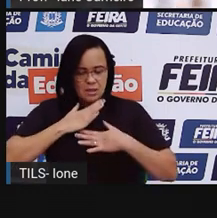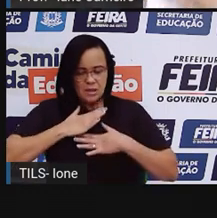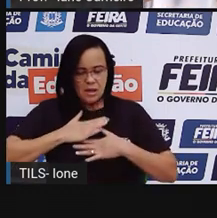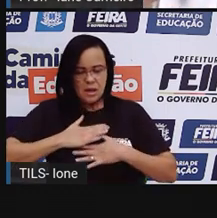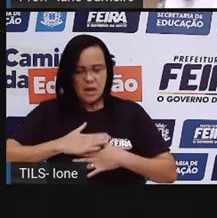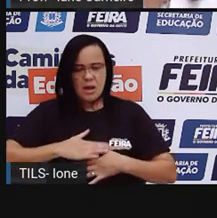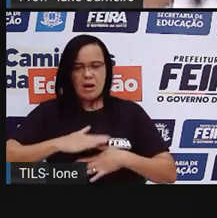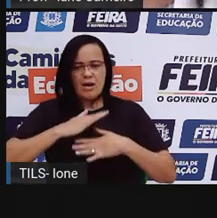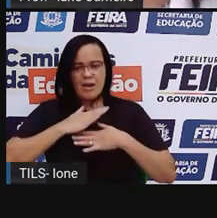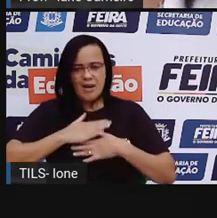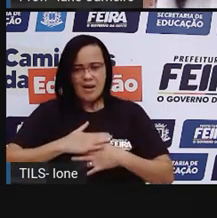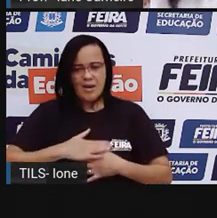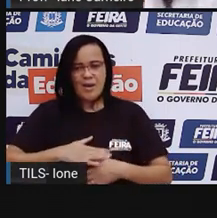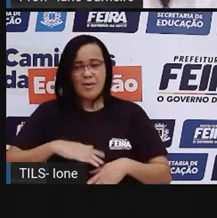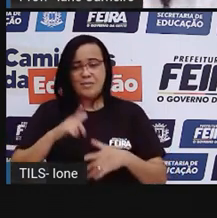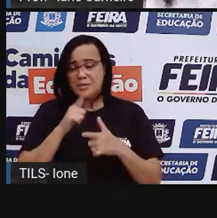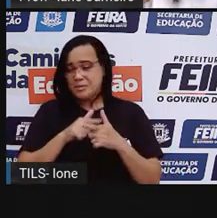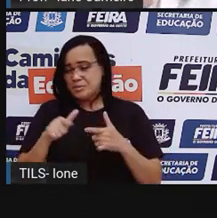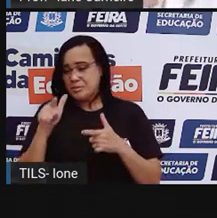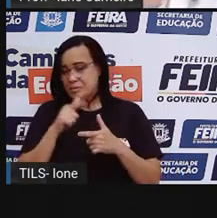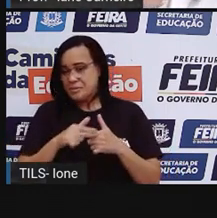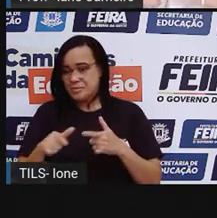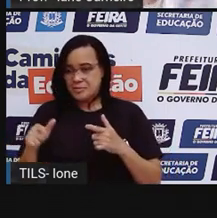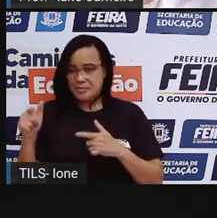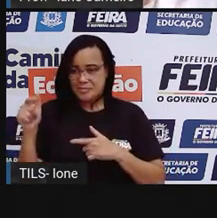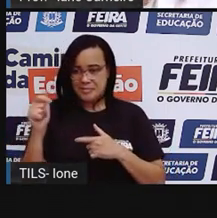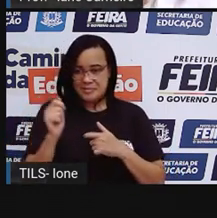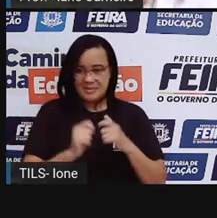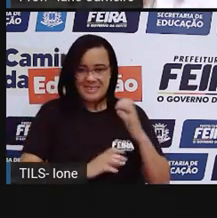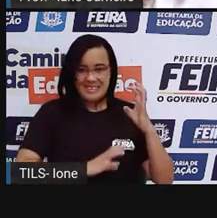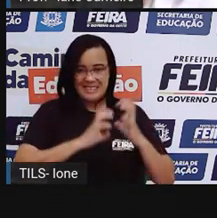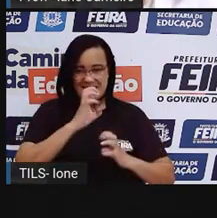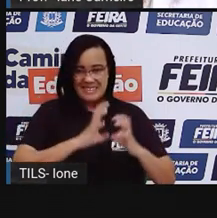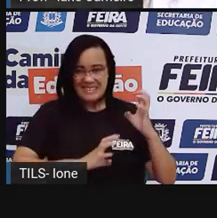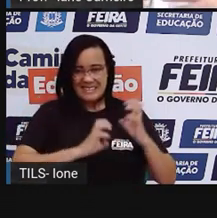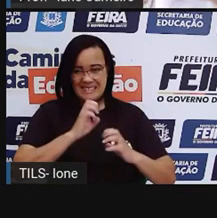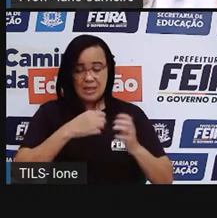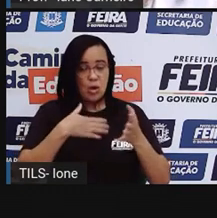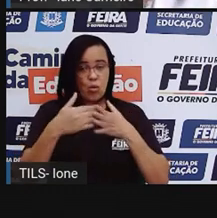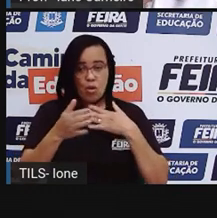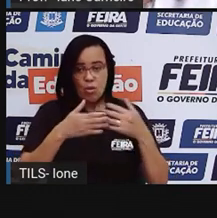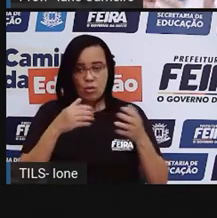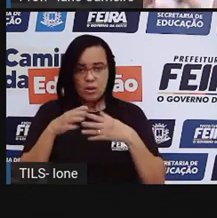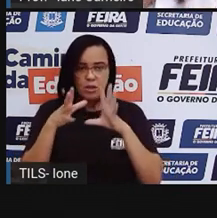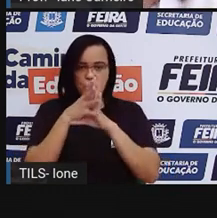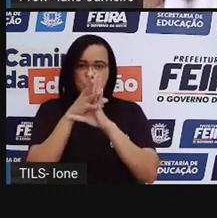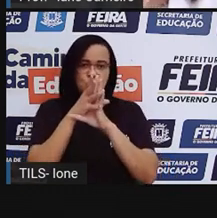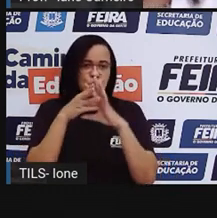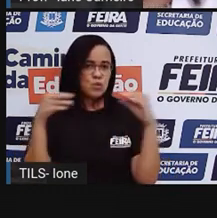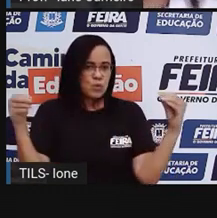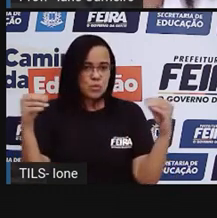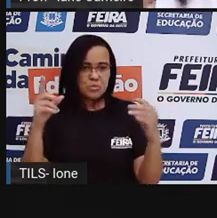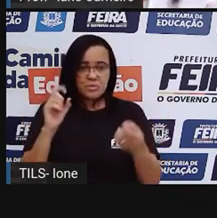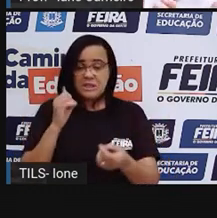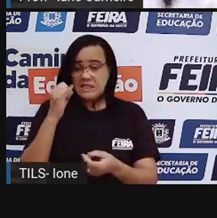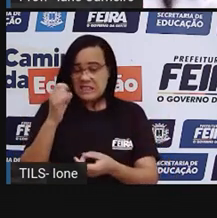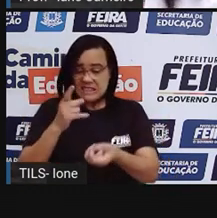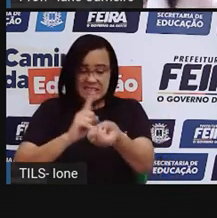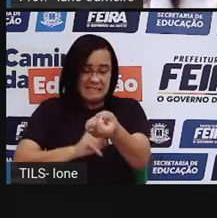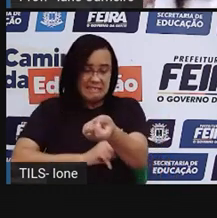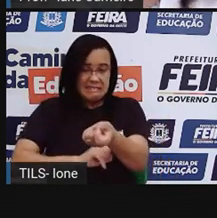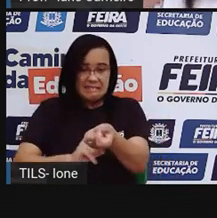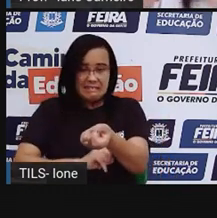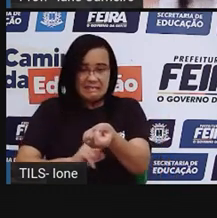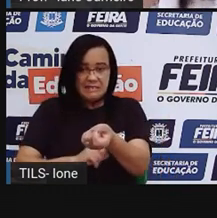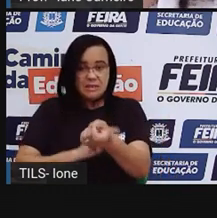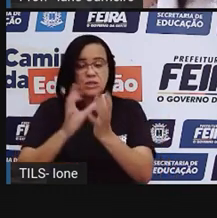acalmar e para resolver os seus conflitos, tá bom? Tirar a irritação. E você conseguir conversar com as pessoas